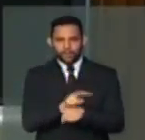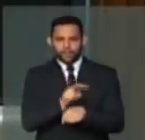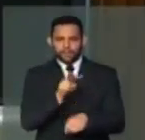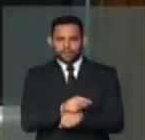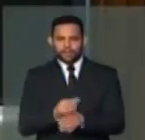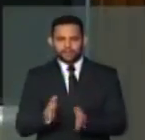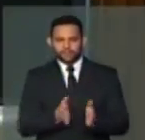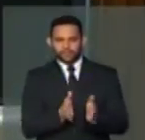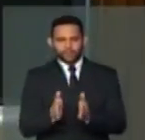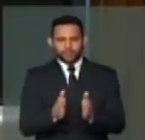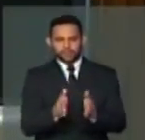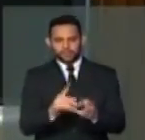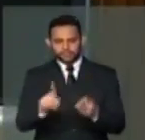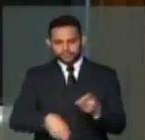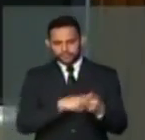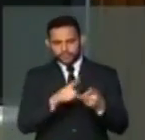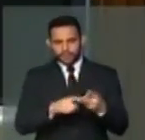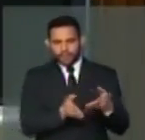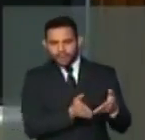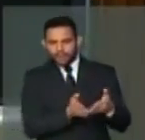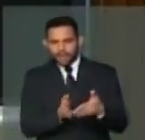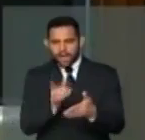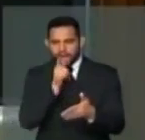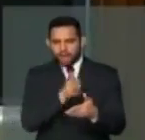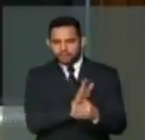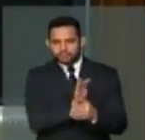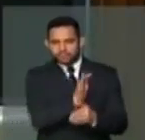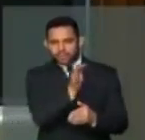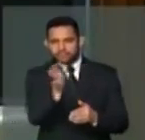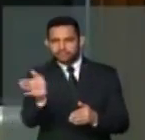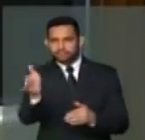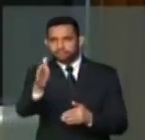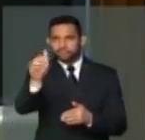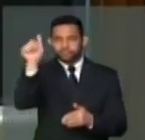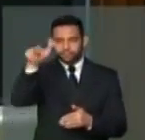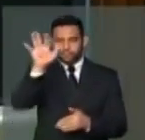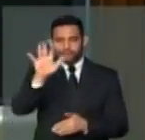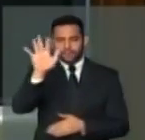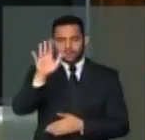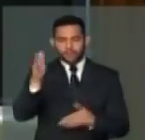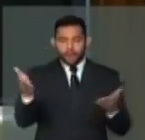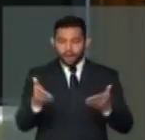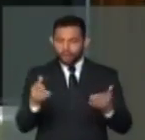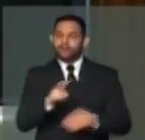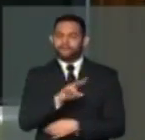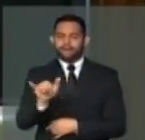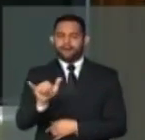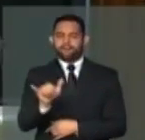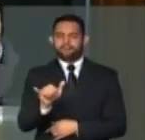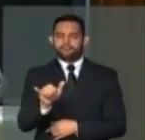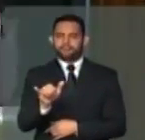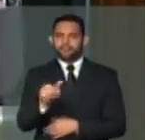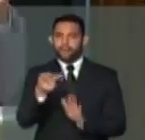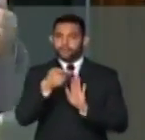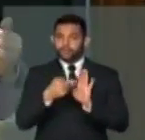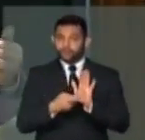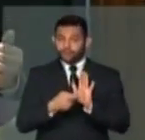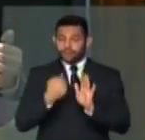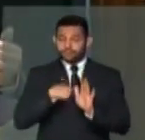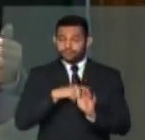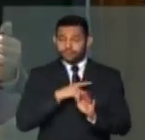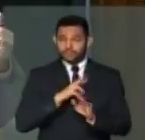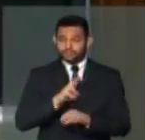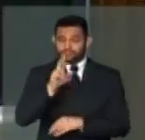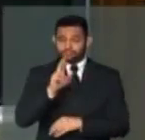rio. Segundo, levar água do rio para o restante do Nordeste. E agora ela vai. Porque esse projeto de nossa